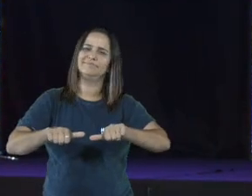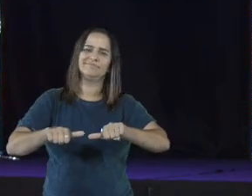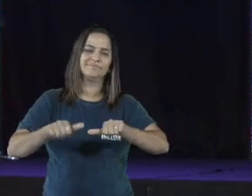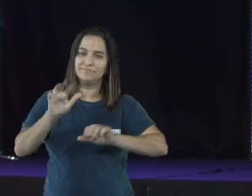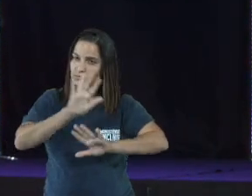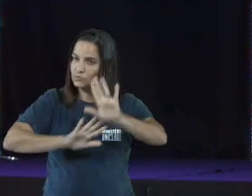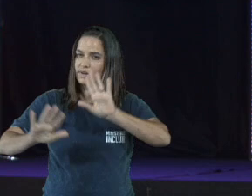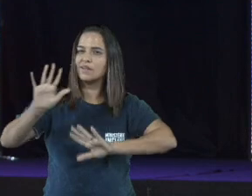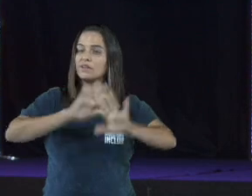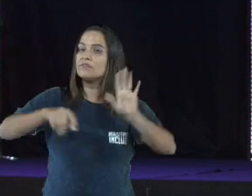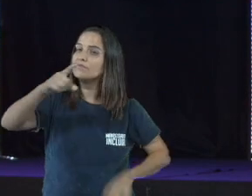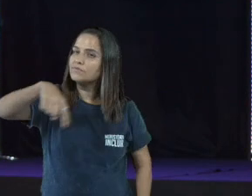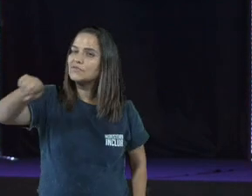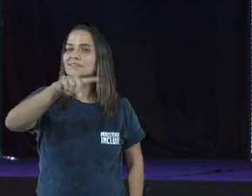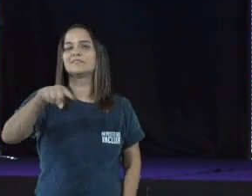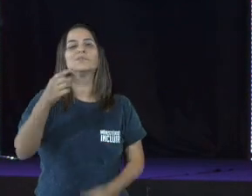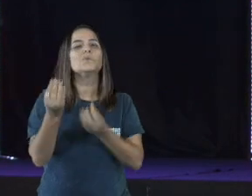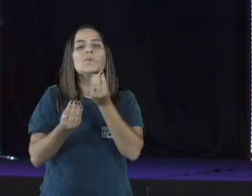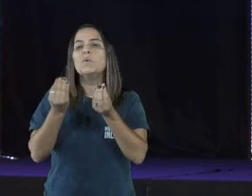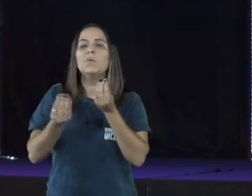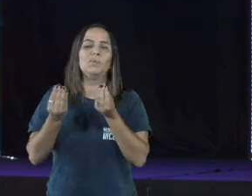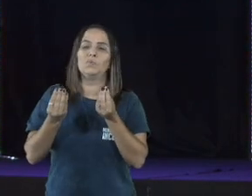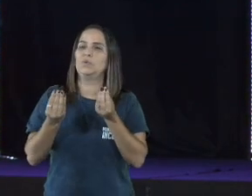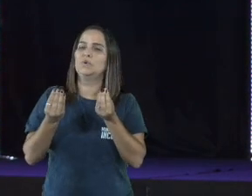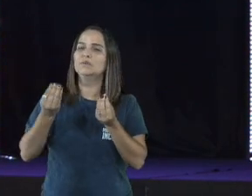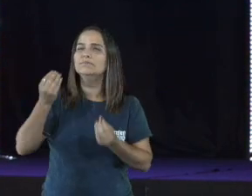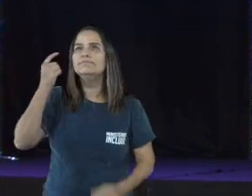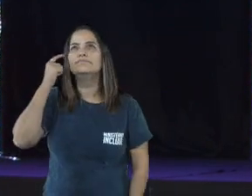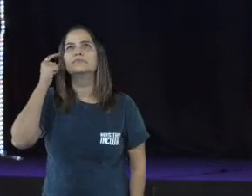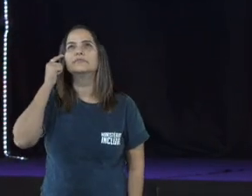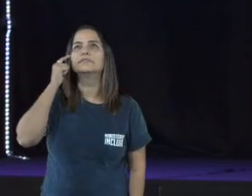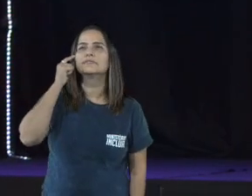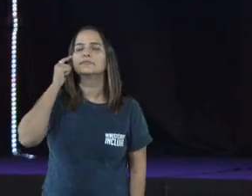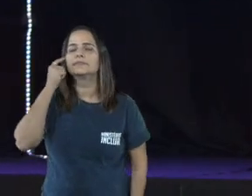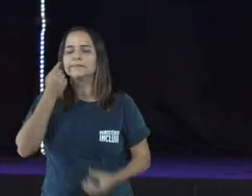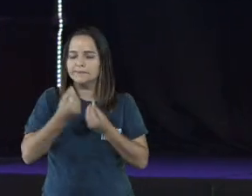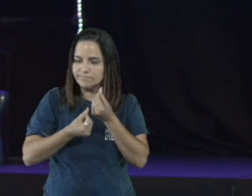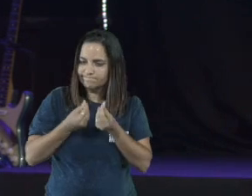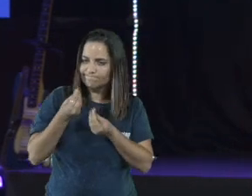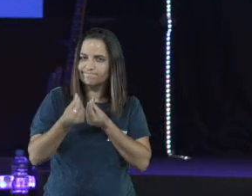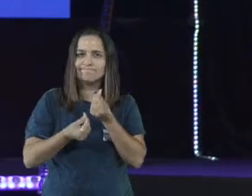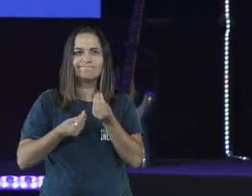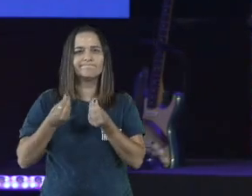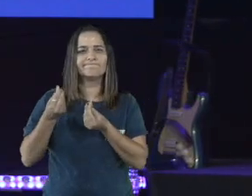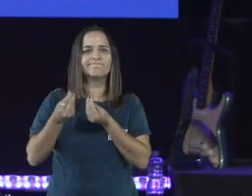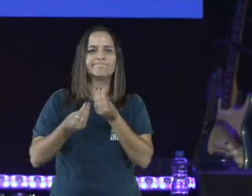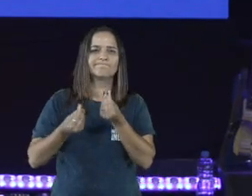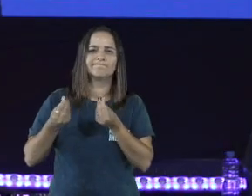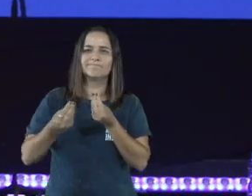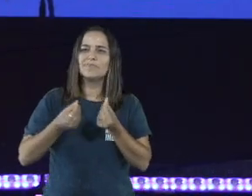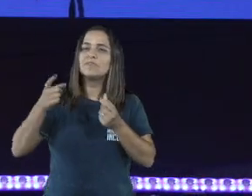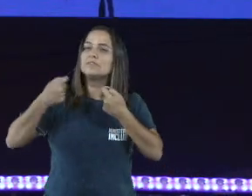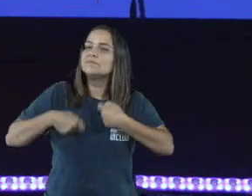se você nunca vai ter um plano de ação para chegar onde Deus quer que você chega você nunca vai mudar a sua história com Deus sua comunhão com Deus sua